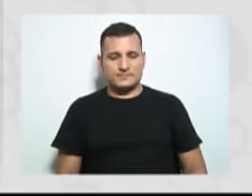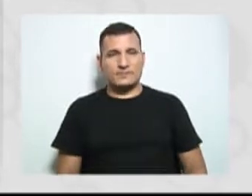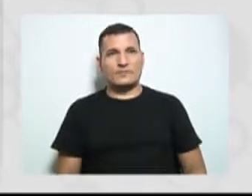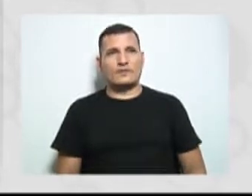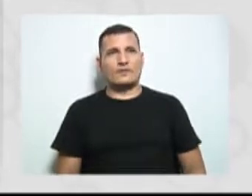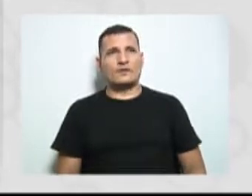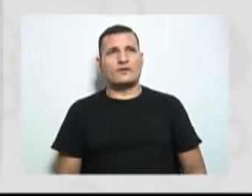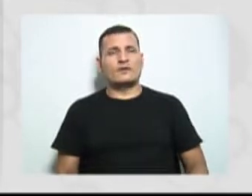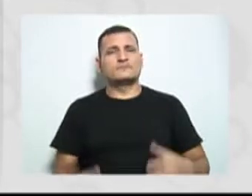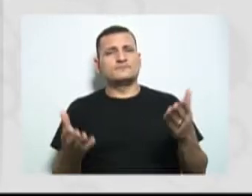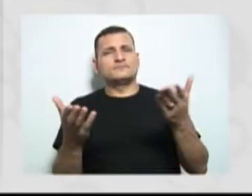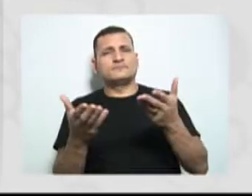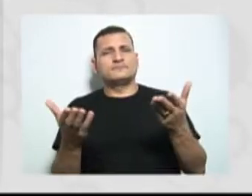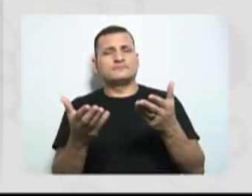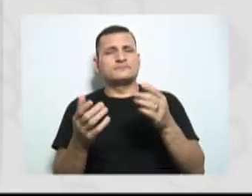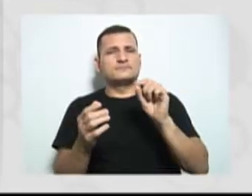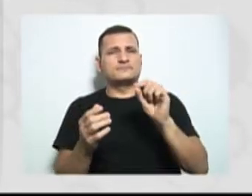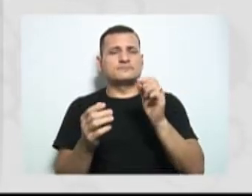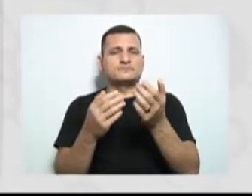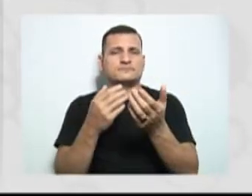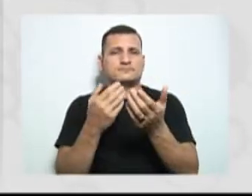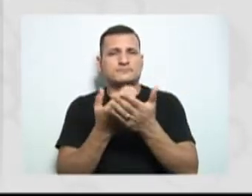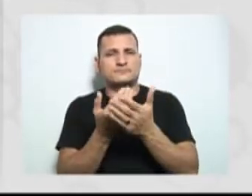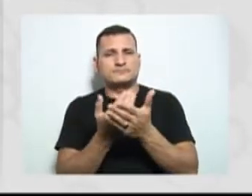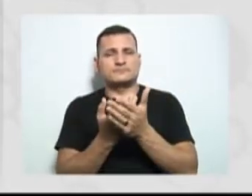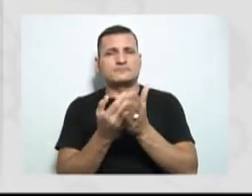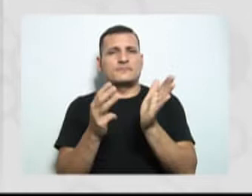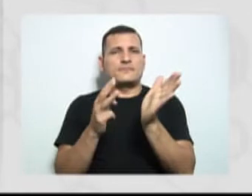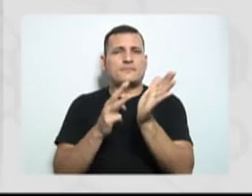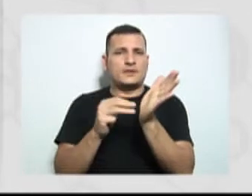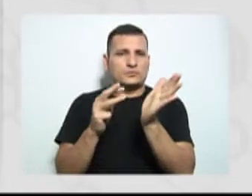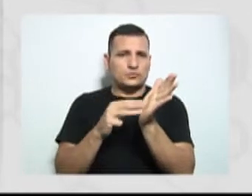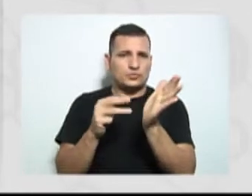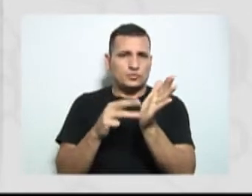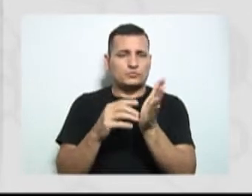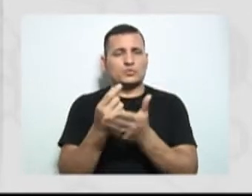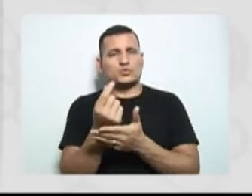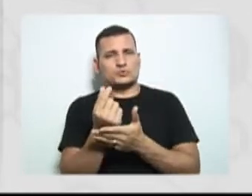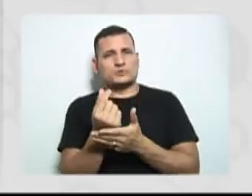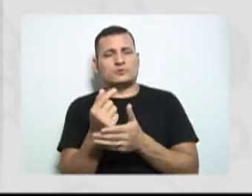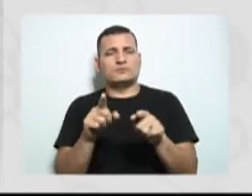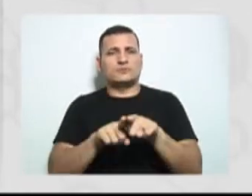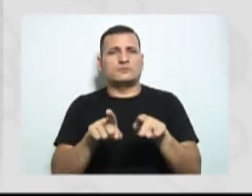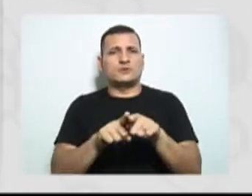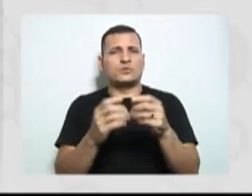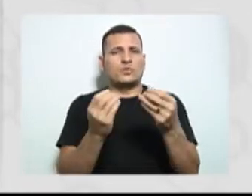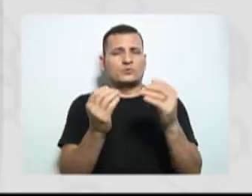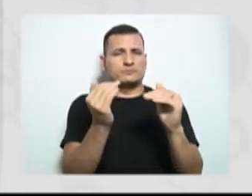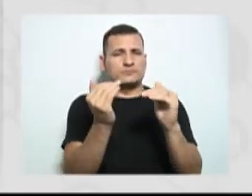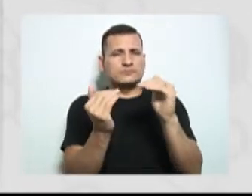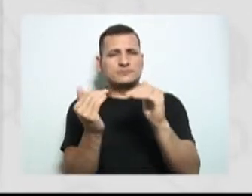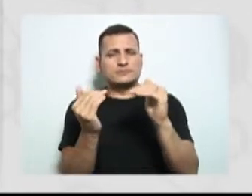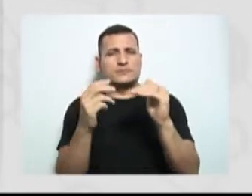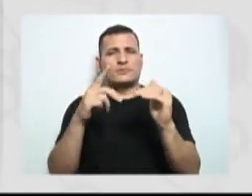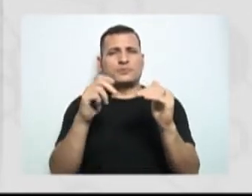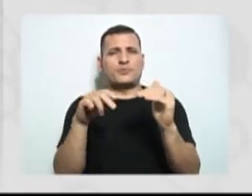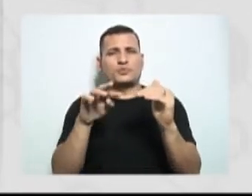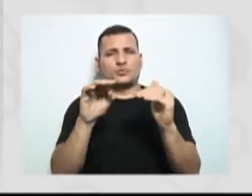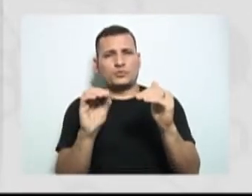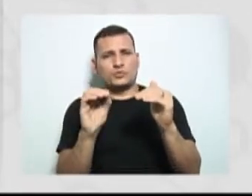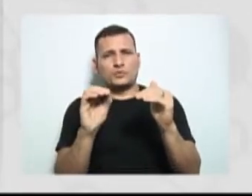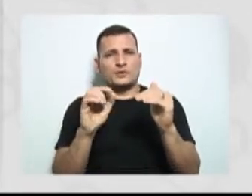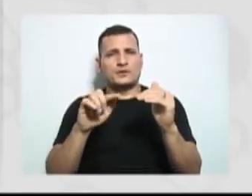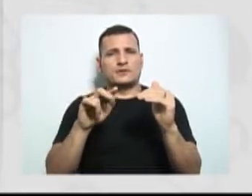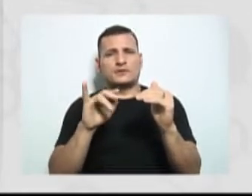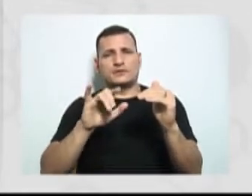Nós vamos trabalhar com método de custeio, certo? E ponto de equilíbrio. Lembrando que algumas coisas com relação ao ponto de equilíbrio já foi tratado